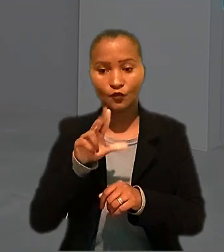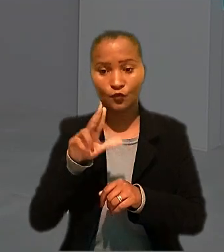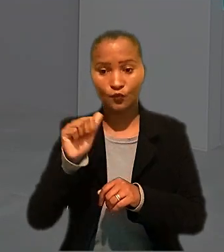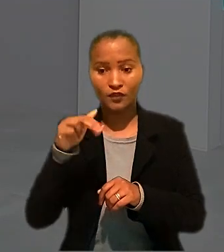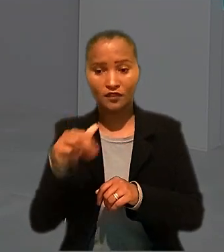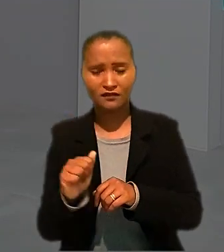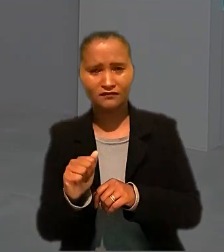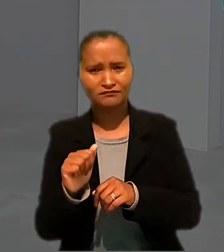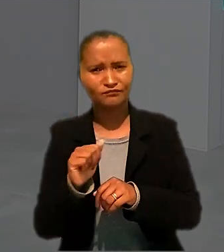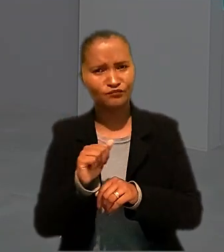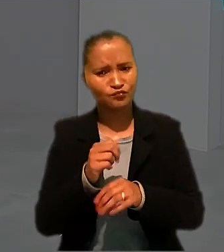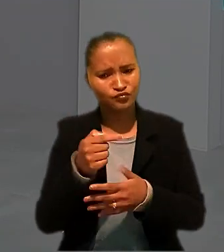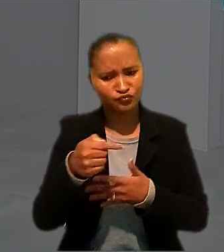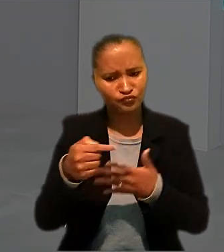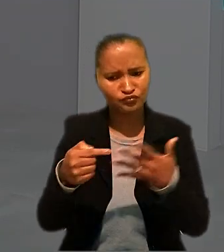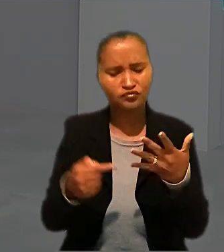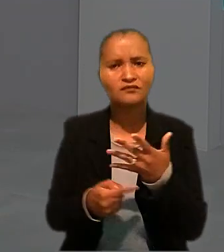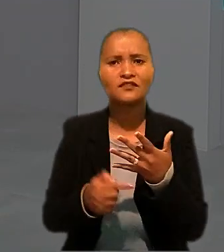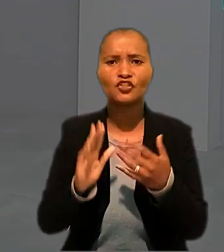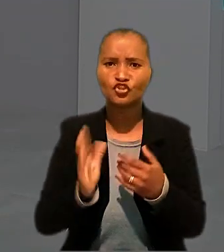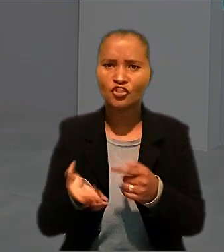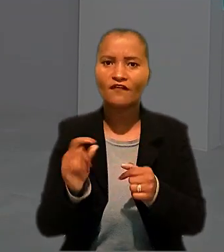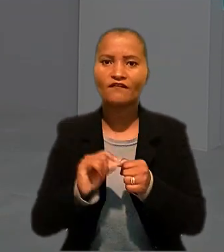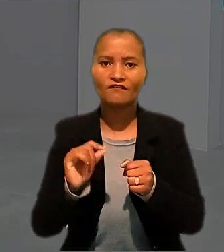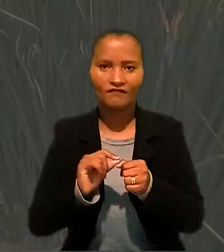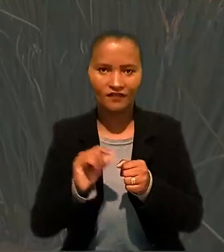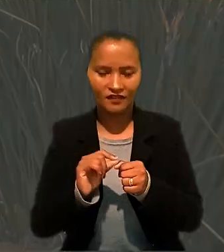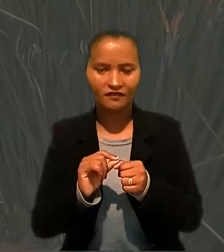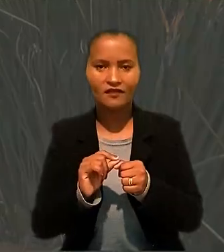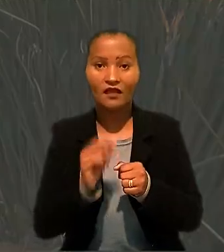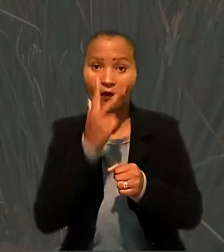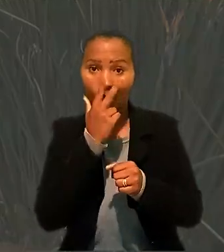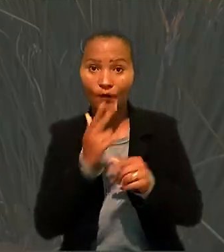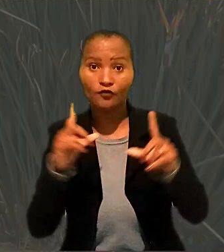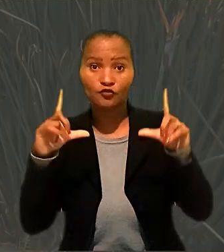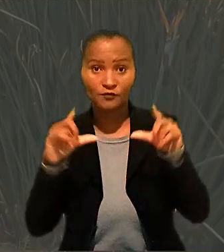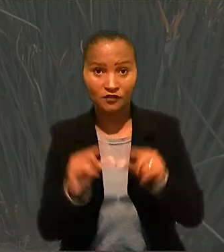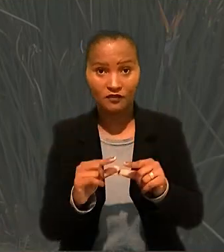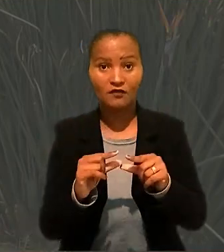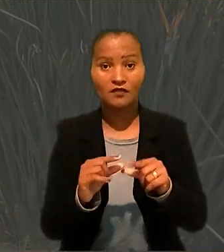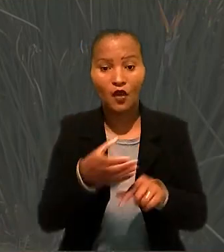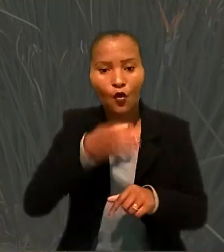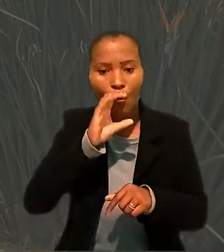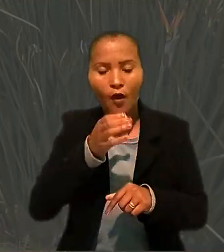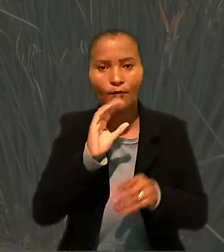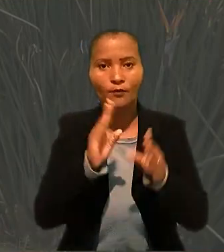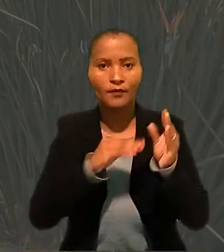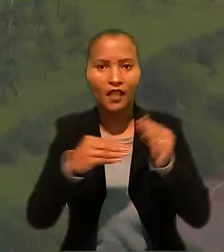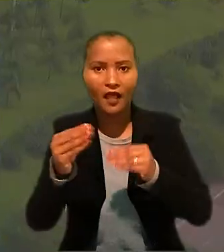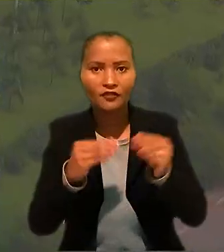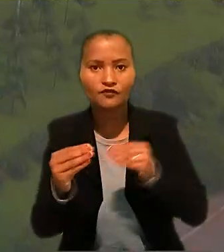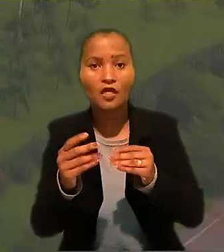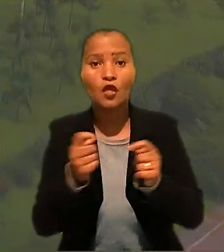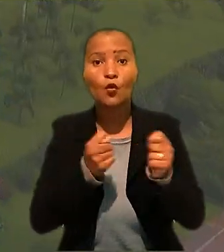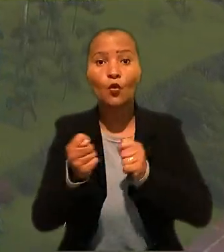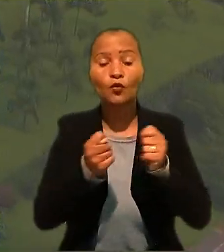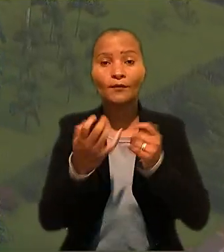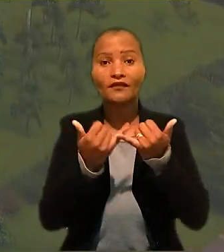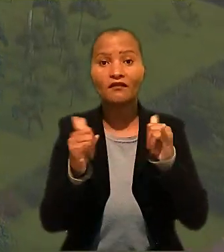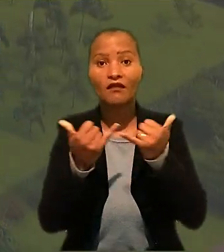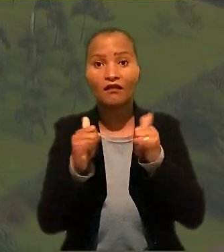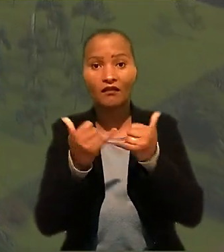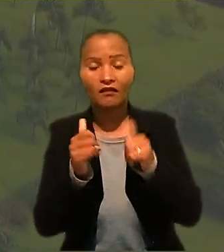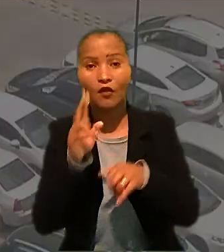Luana, várias iniciativas já estão sendo realizadas, como a redução do consumo de copos plásticos e a economia de